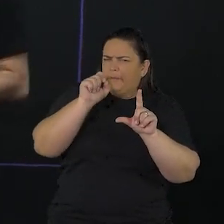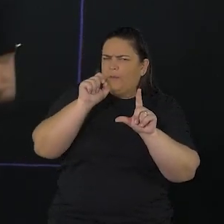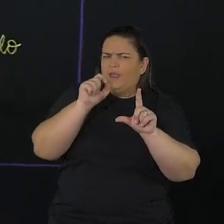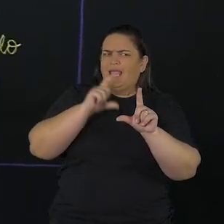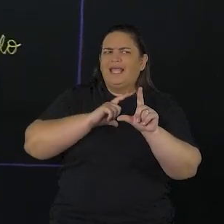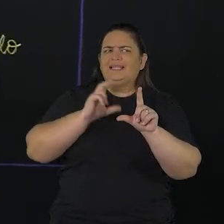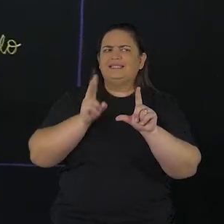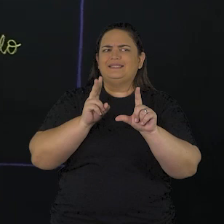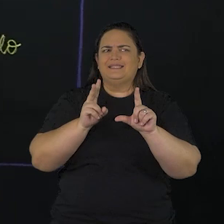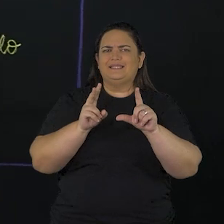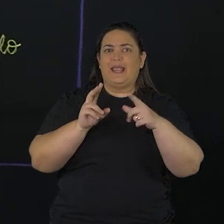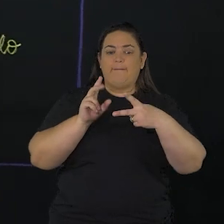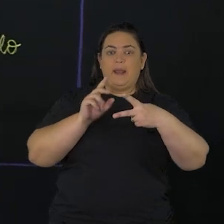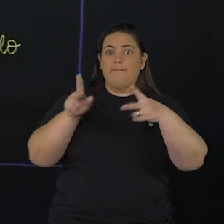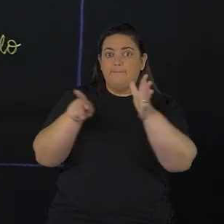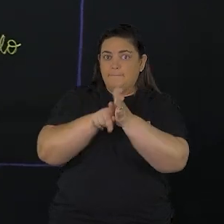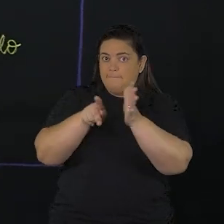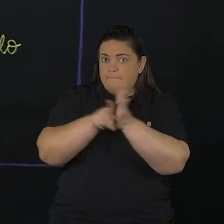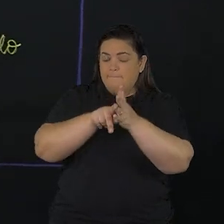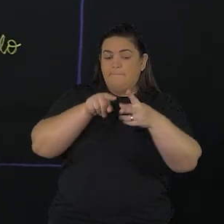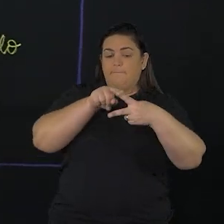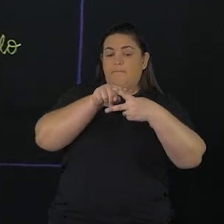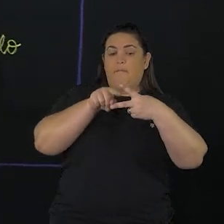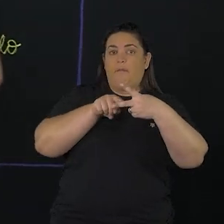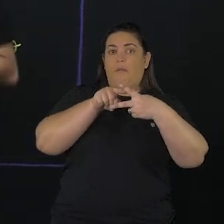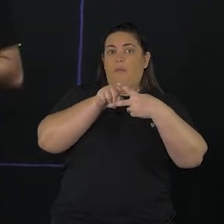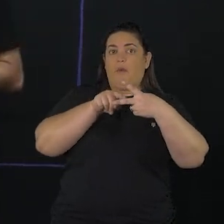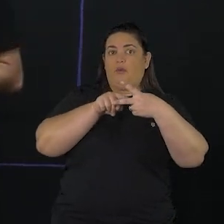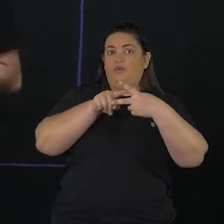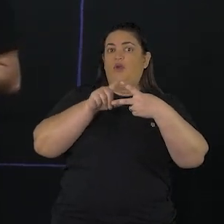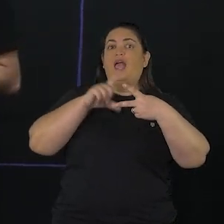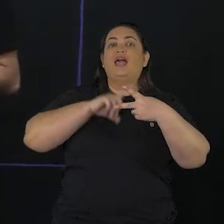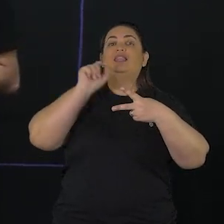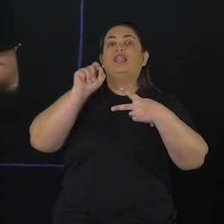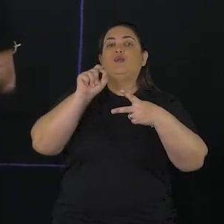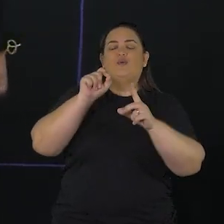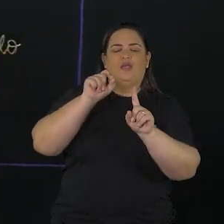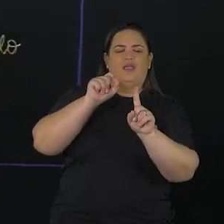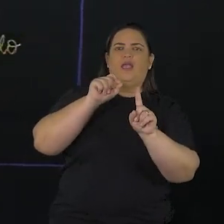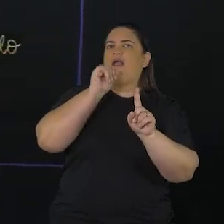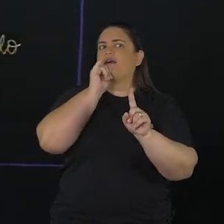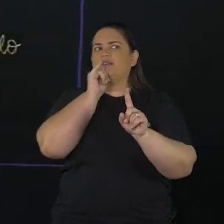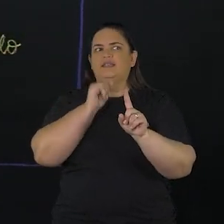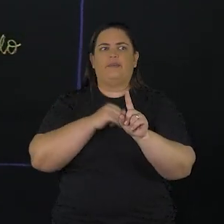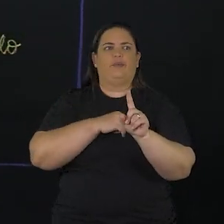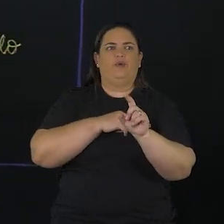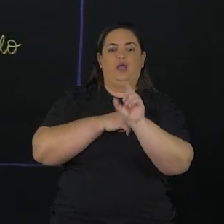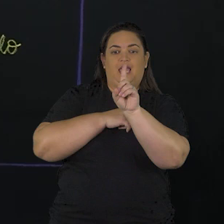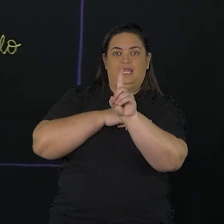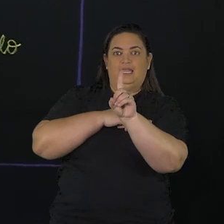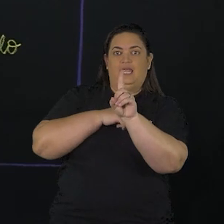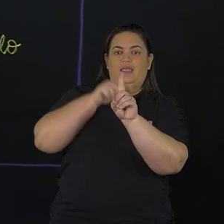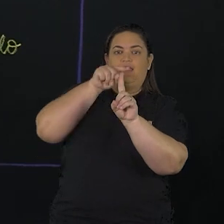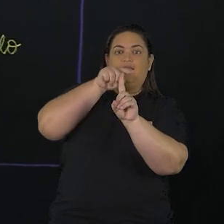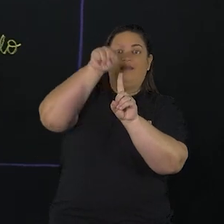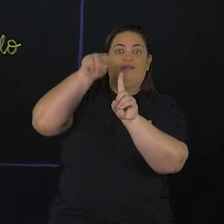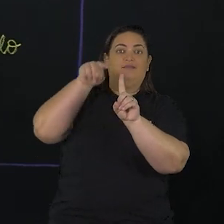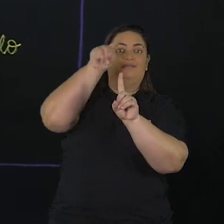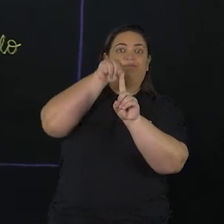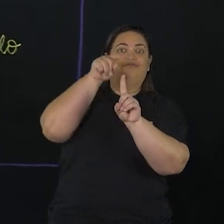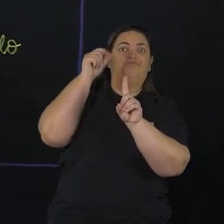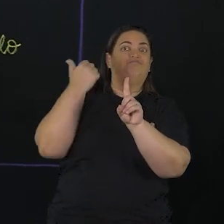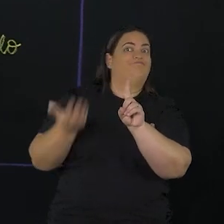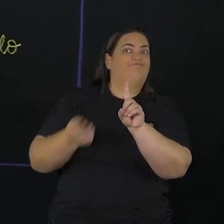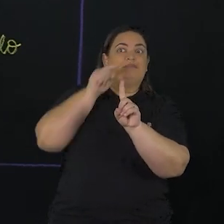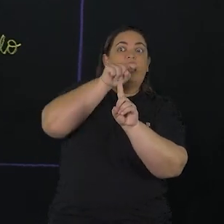ao ângulo, ela sempre possuirá o acento circunflexo. Então aqui eu tenho o ângulo D, que a